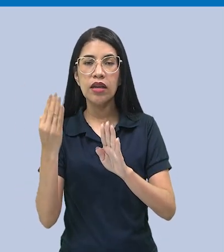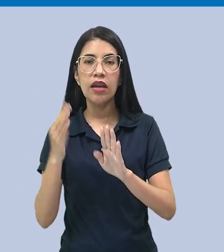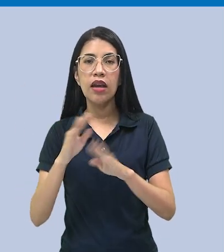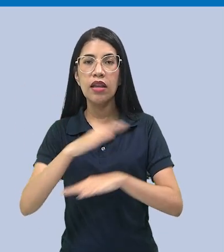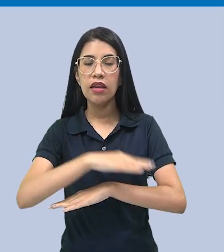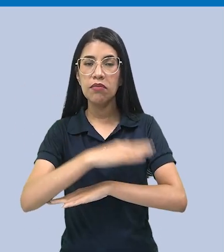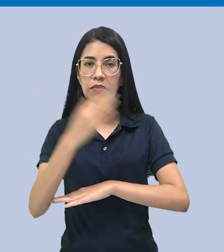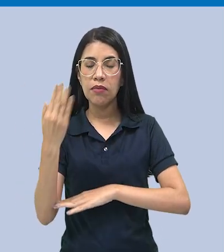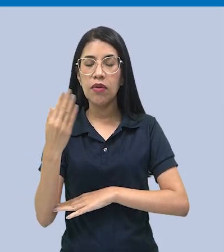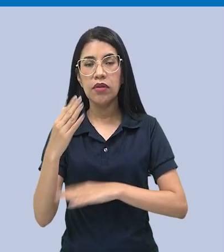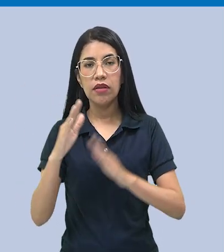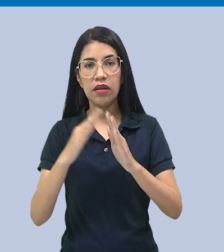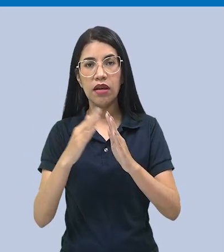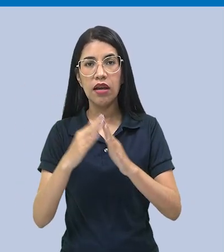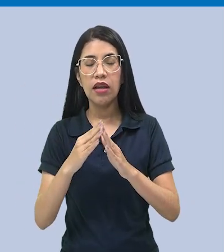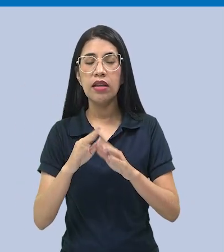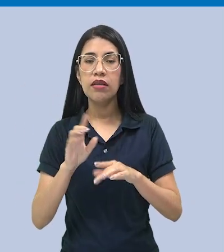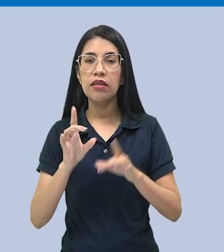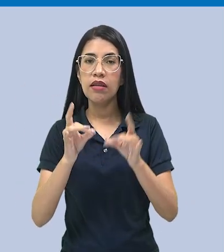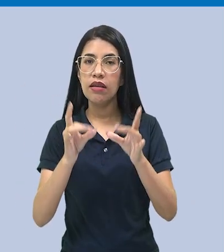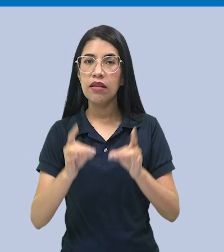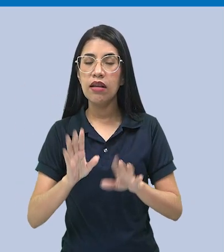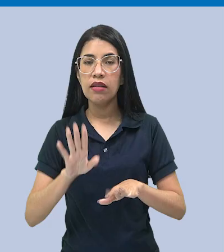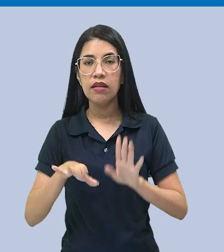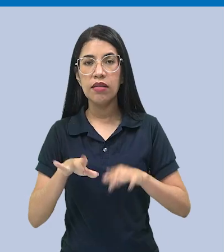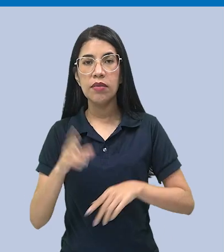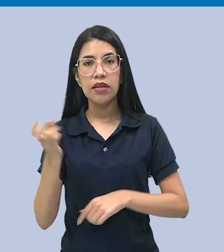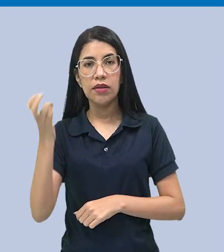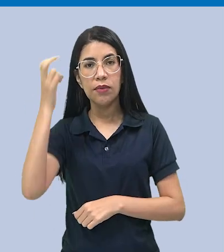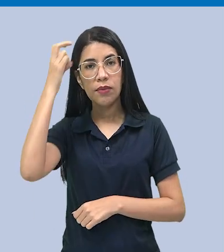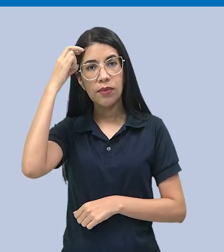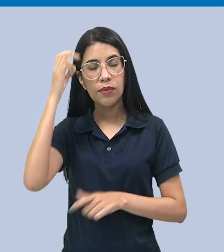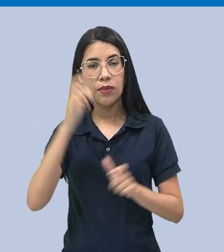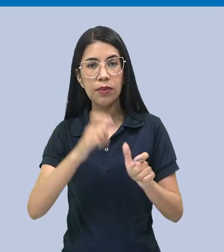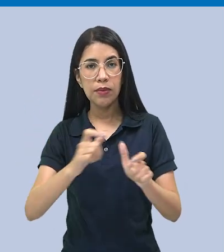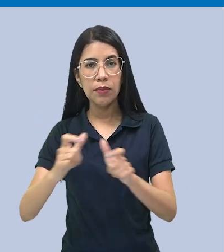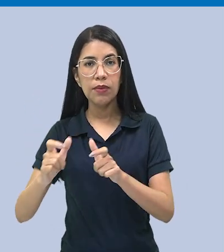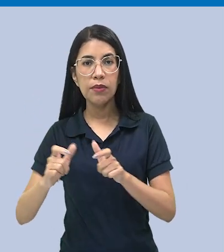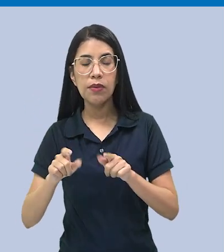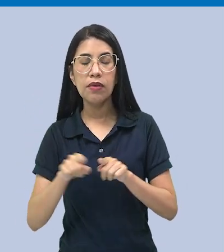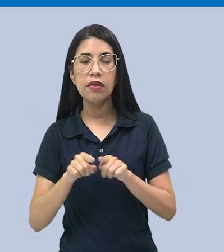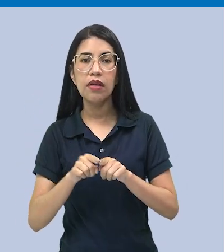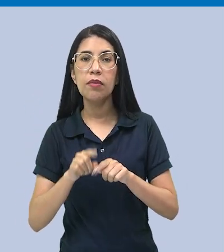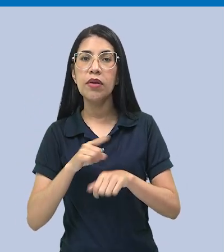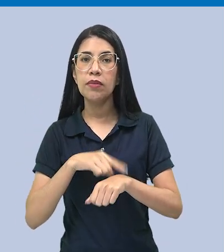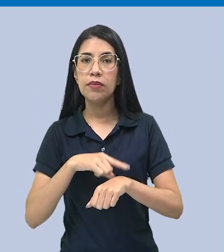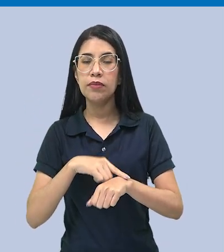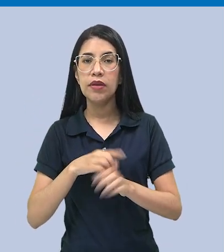casa, detalhes que variam de acordo com a cultura, o lugar e o tempo.